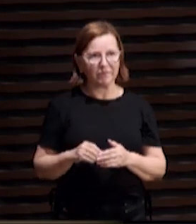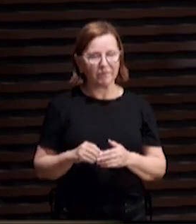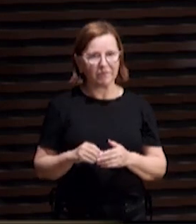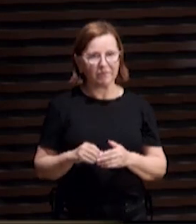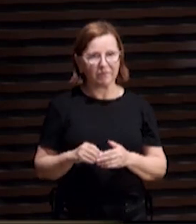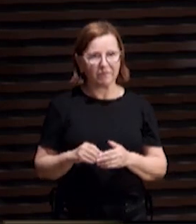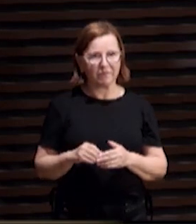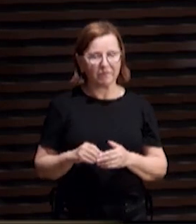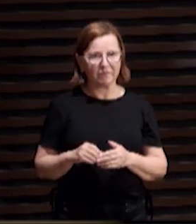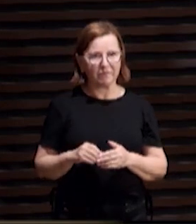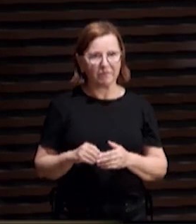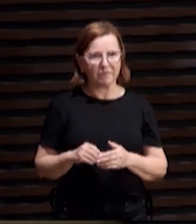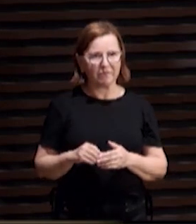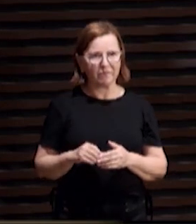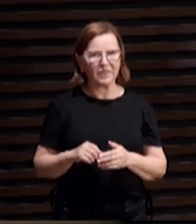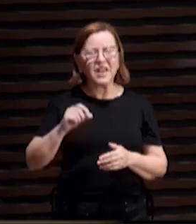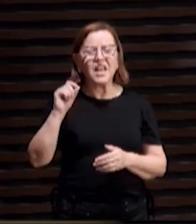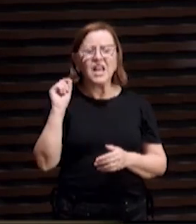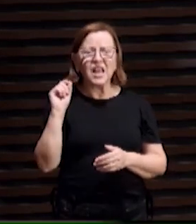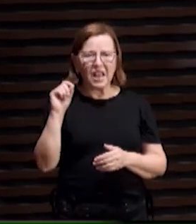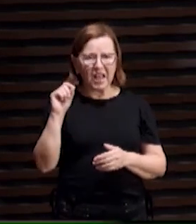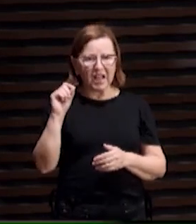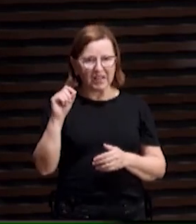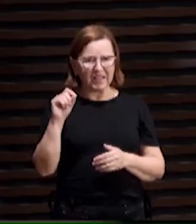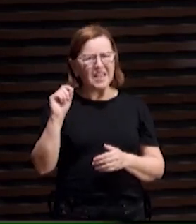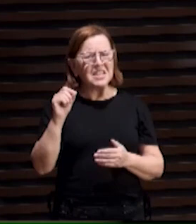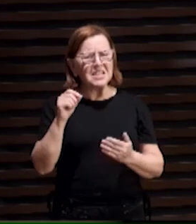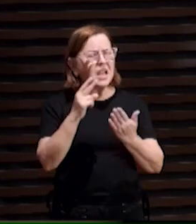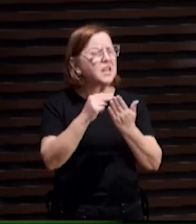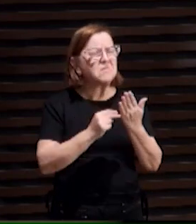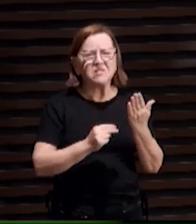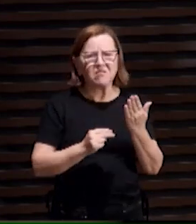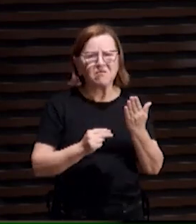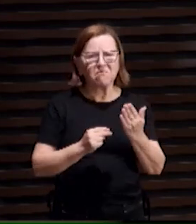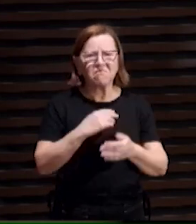Quem é o pintor? Um Zé Ninguém que ninguém sabe.